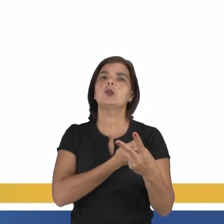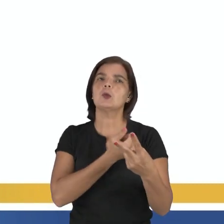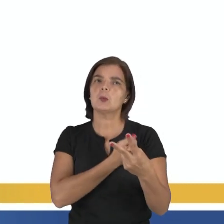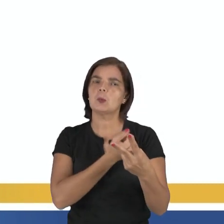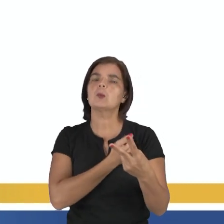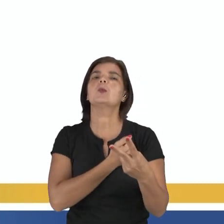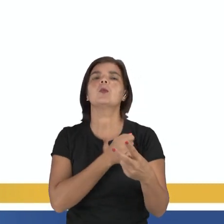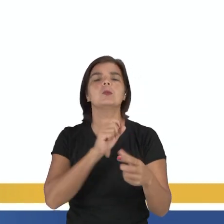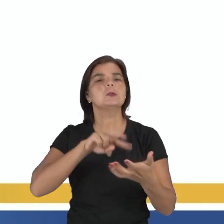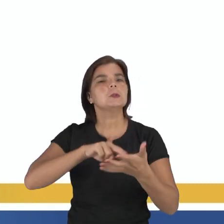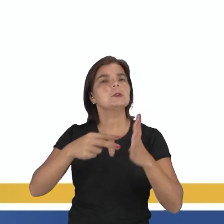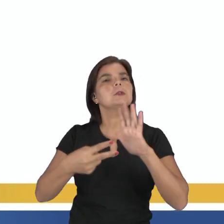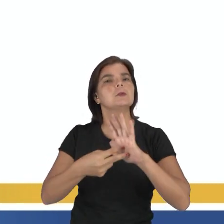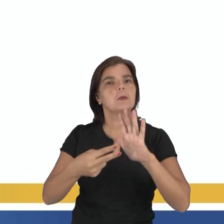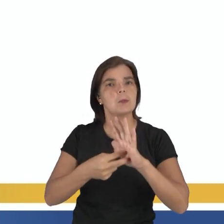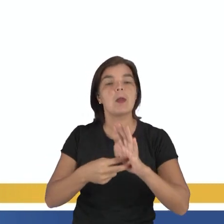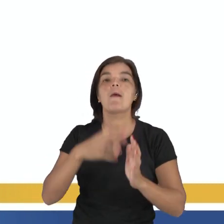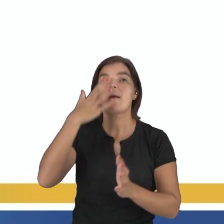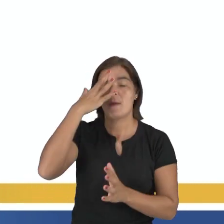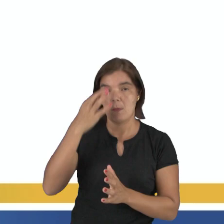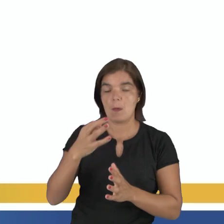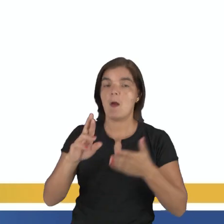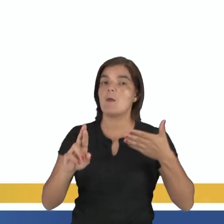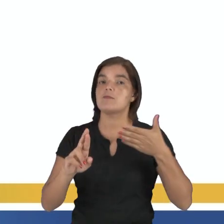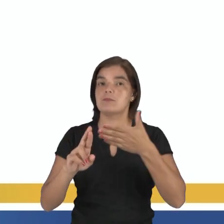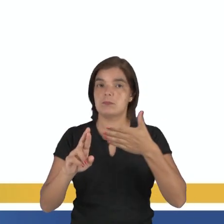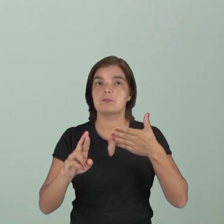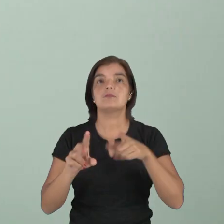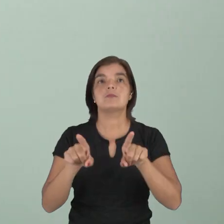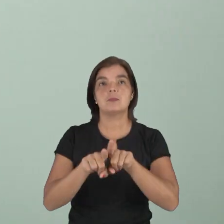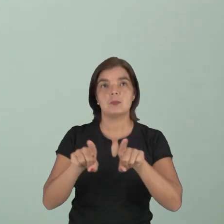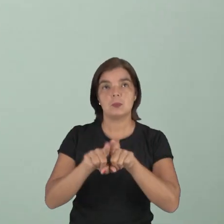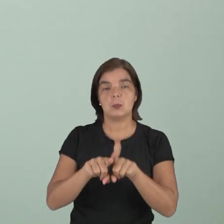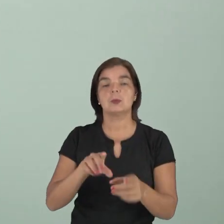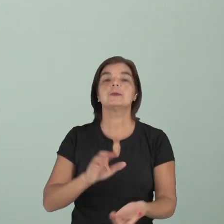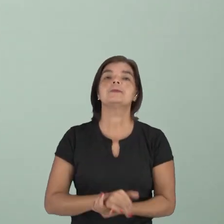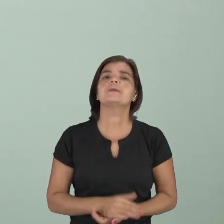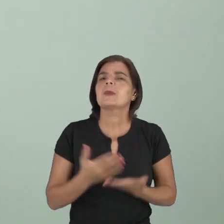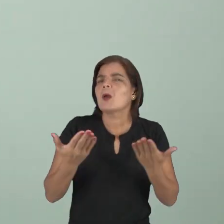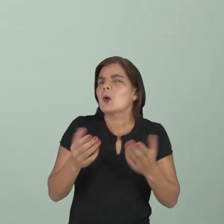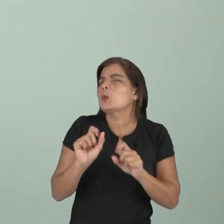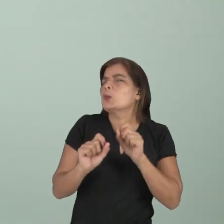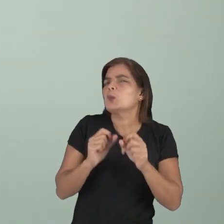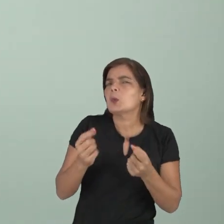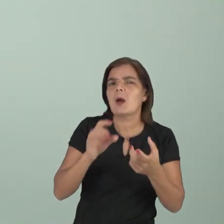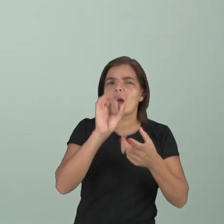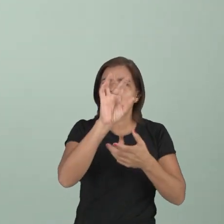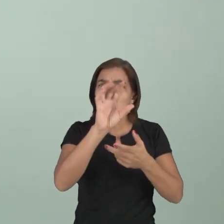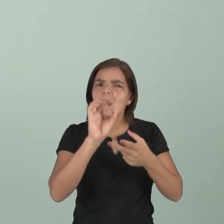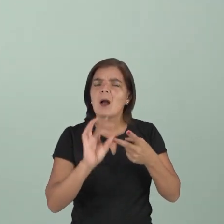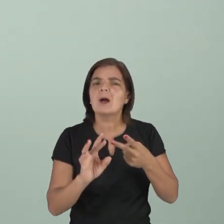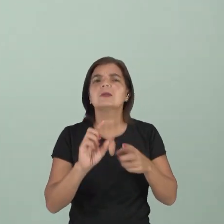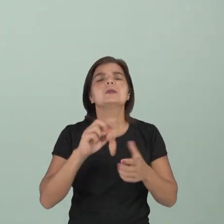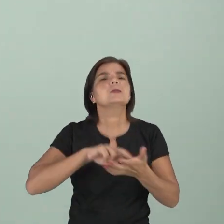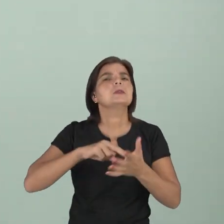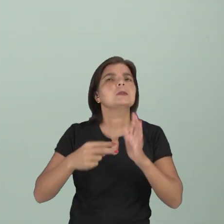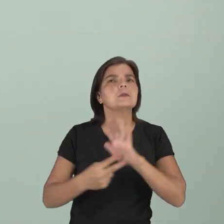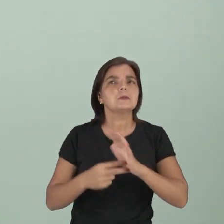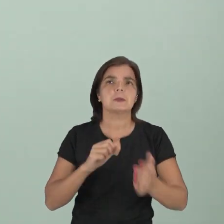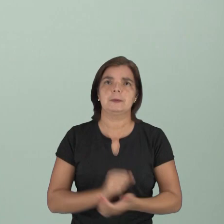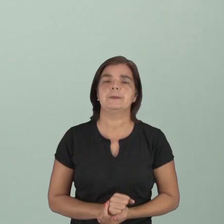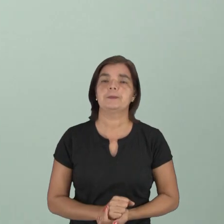ali. Então esses dois números, eles vão realmente se referir à sistólica e à diastólica. Agora, o que quer dizer cada uma delas, ou o que